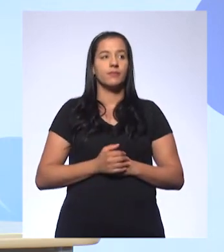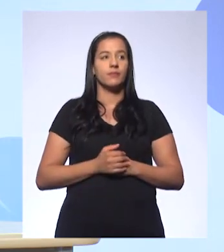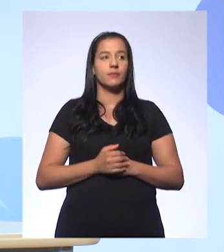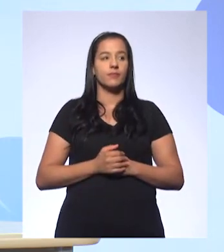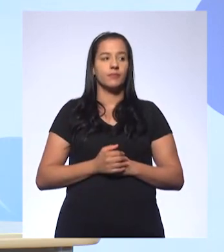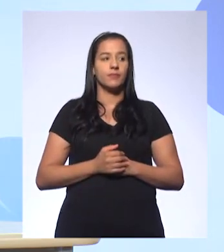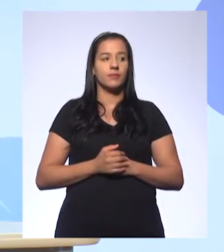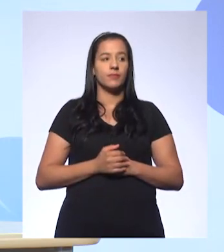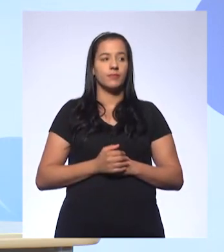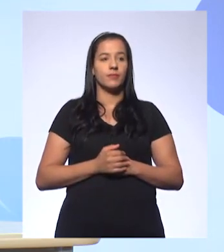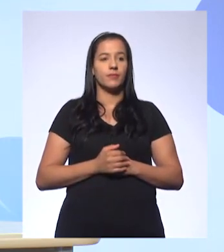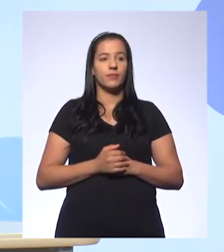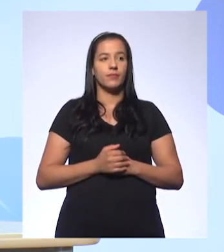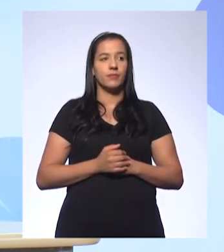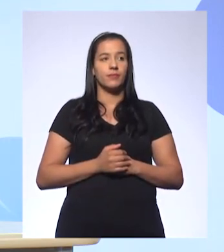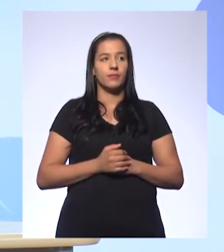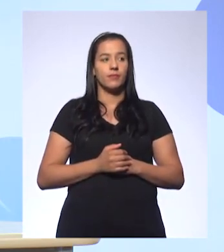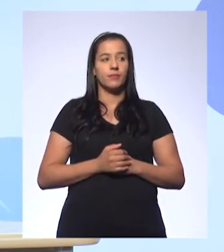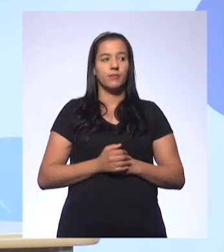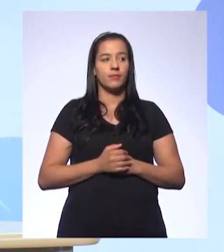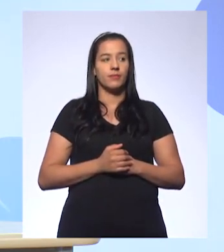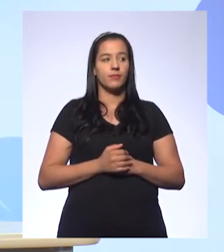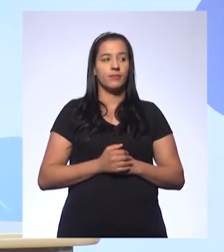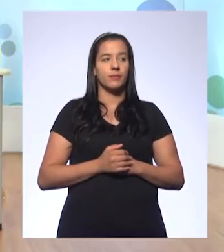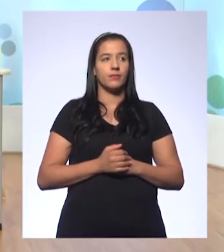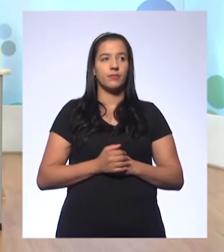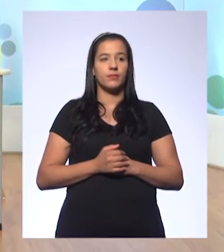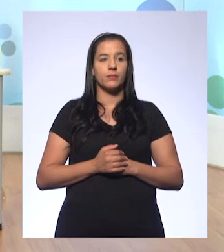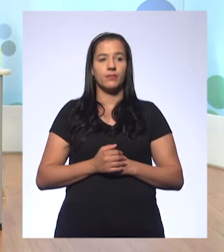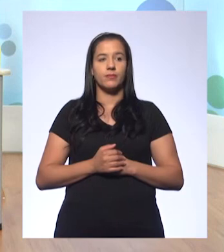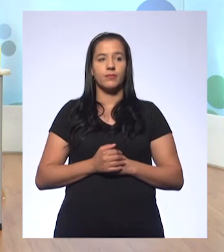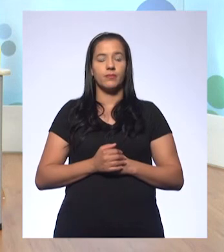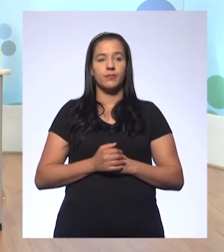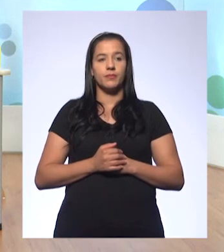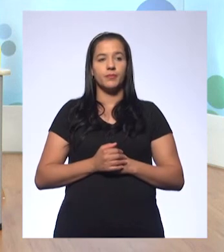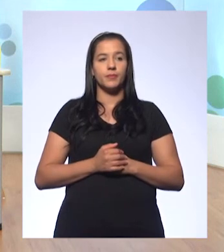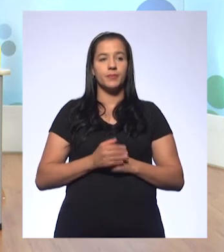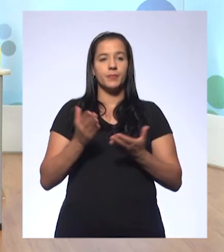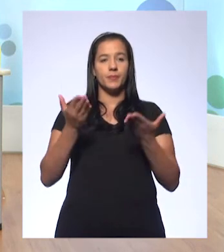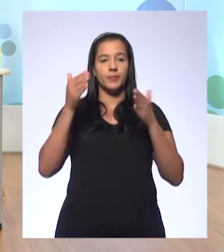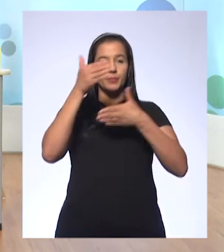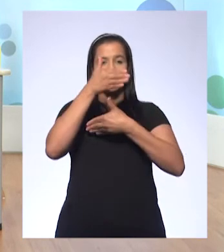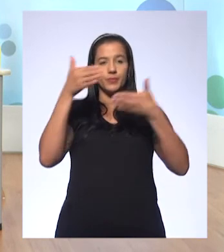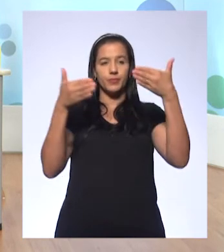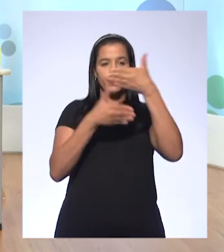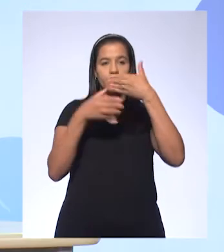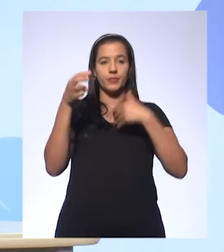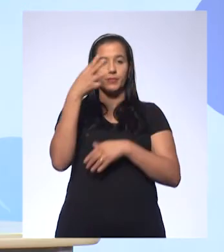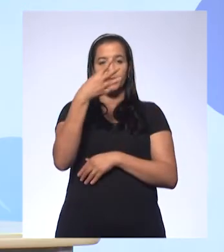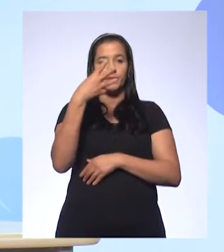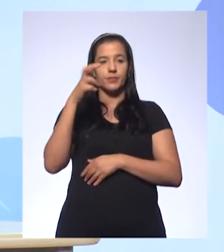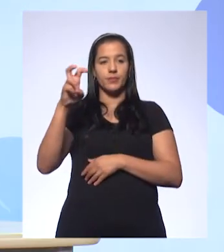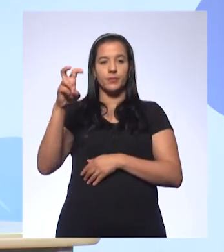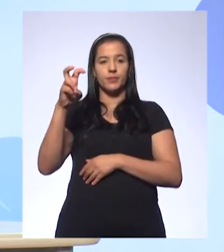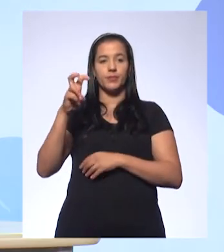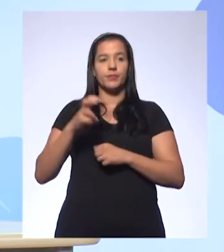35? É mais para frente um pouco. Qual que é? 35? 35. Mais.